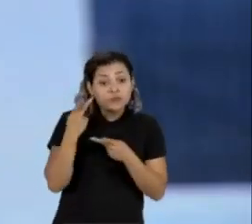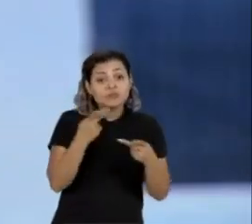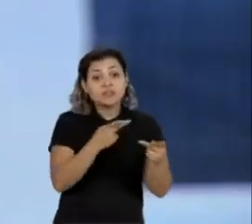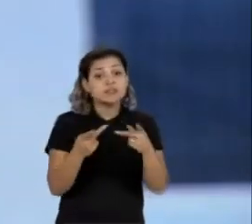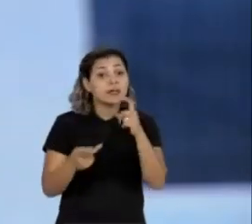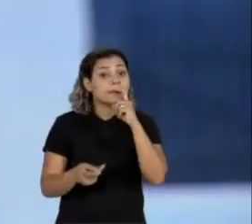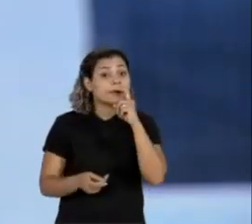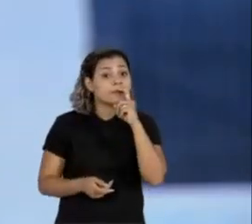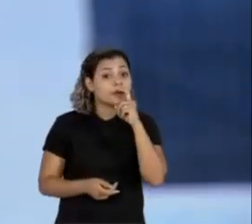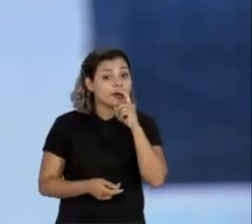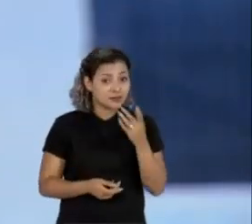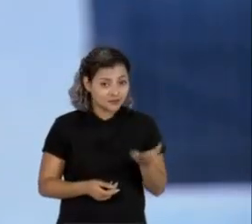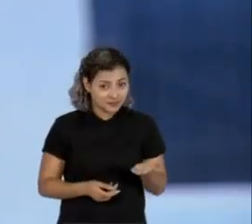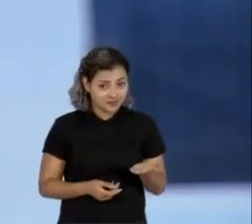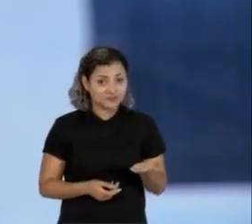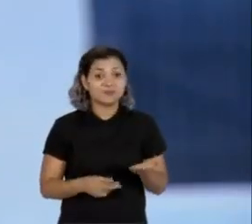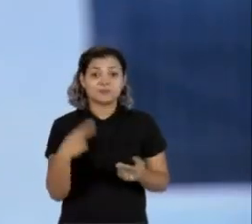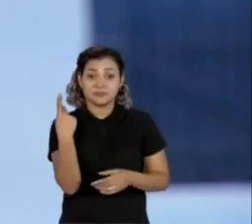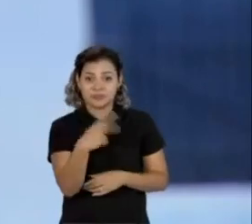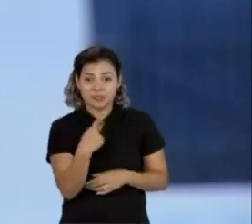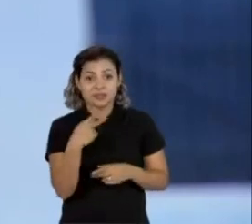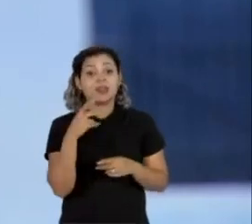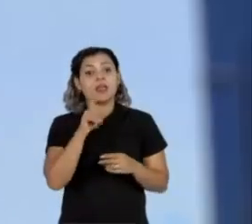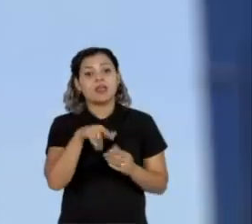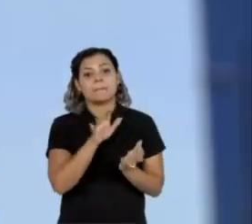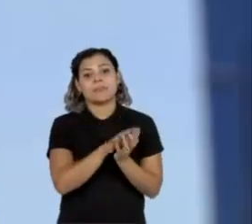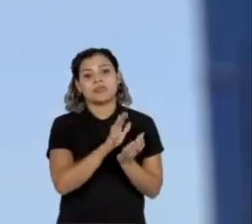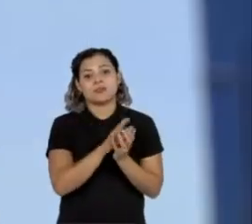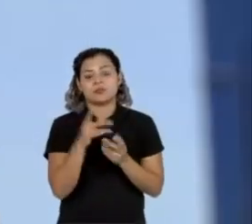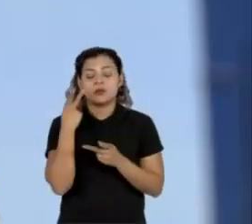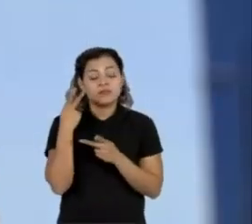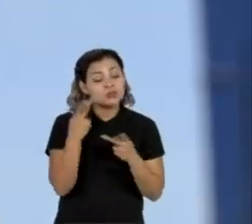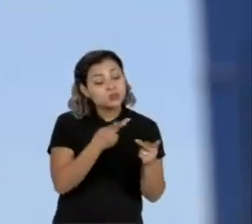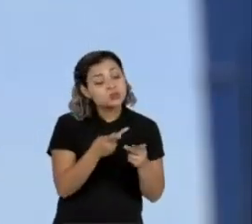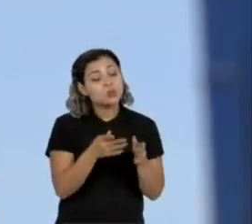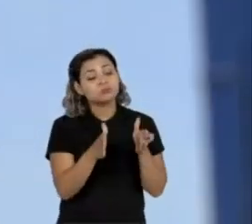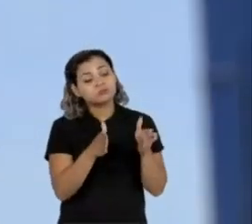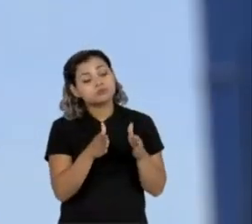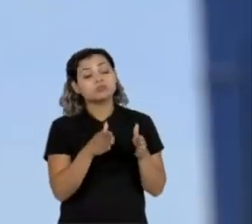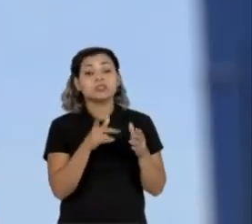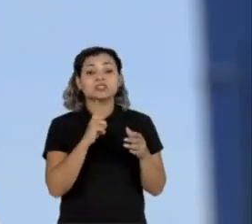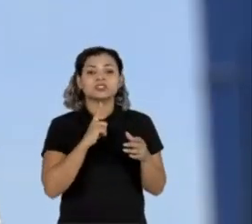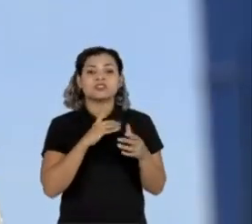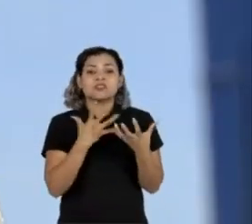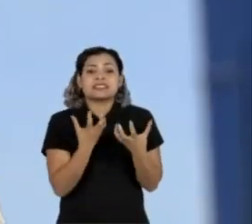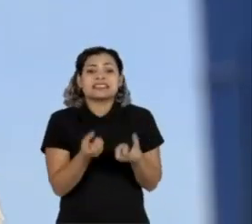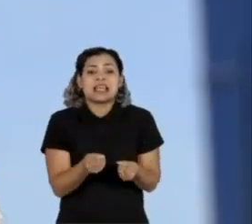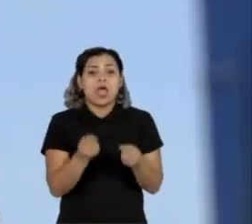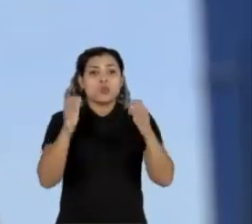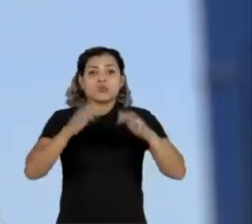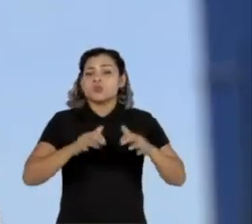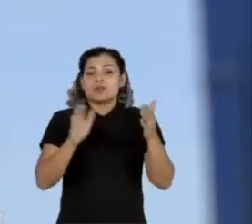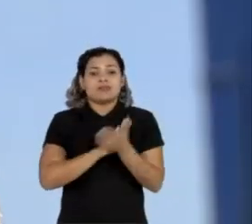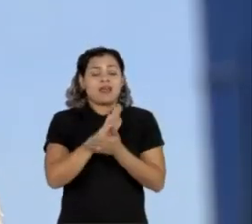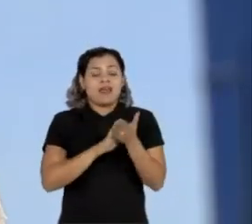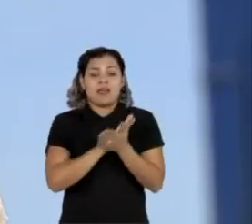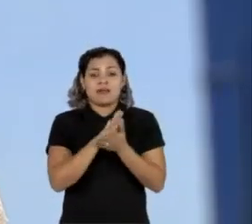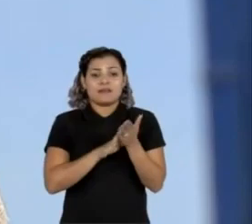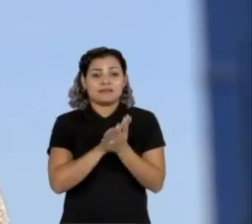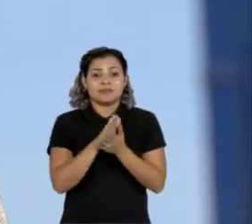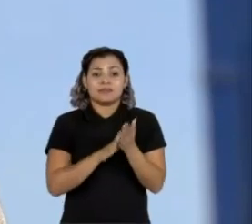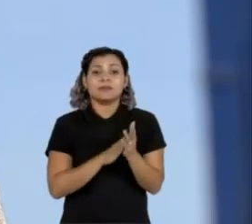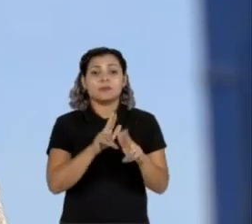em Poção, que é Pernambuco. Foi um período de grande seca no sertão